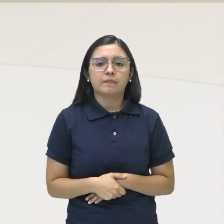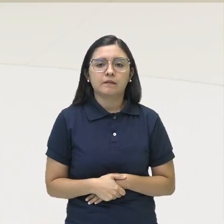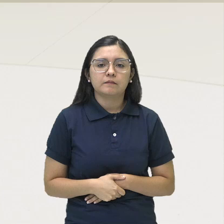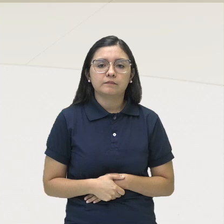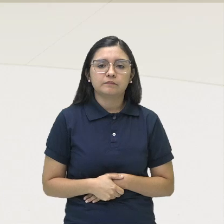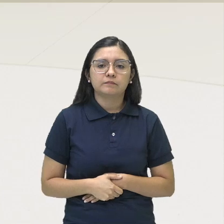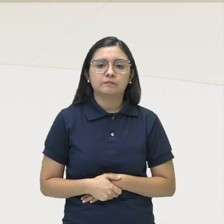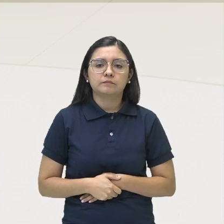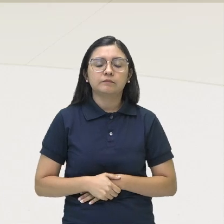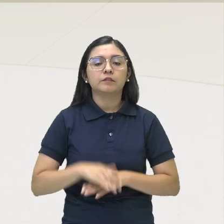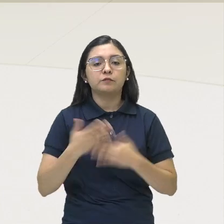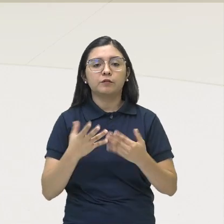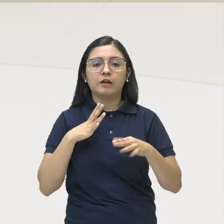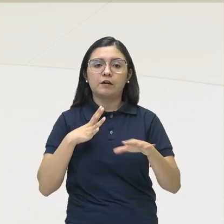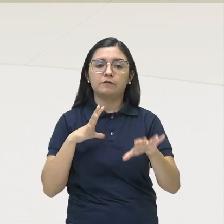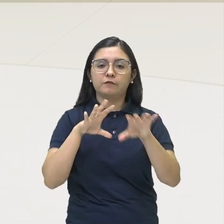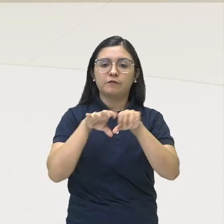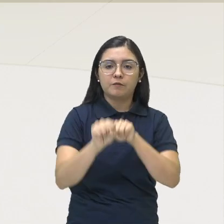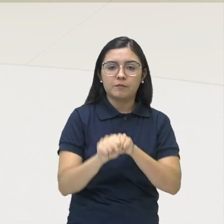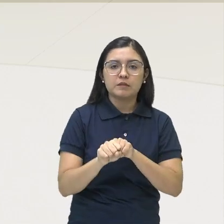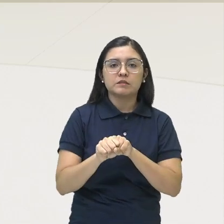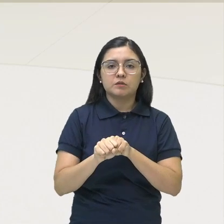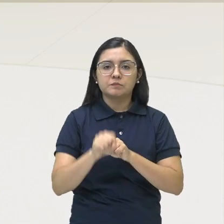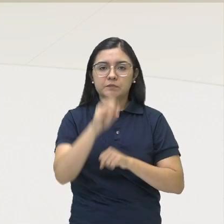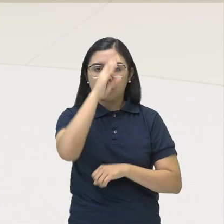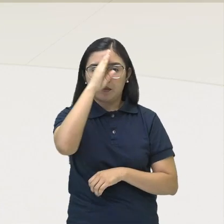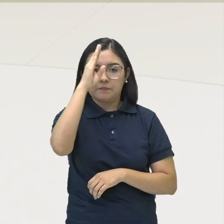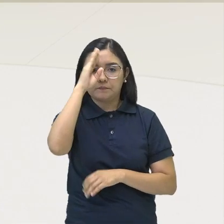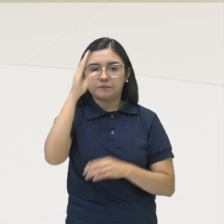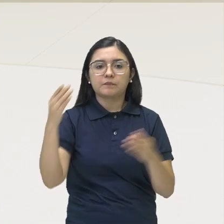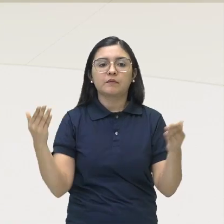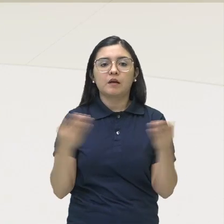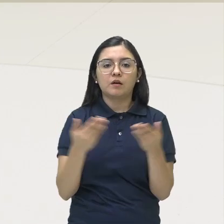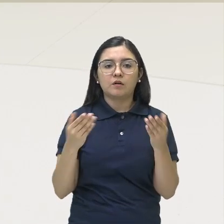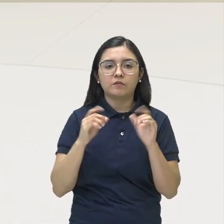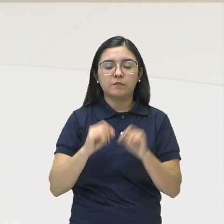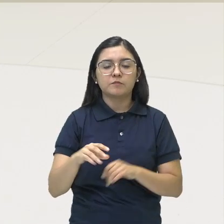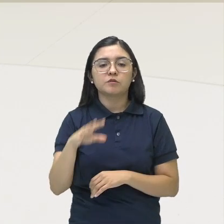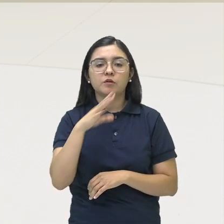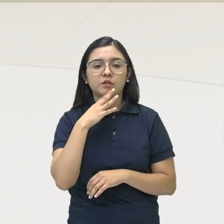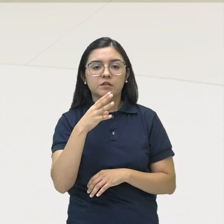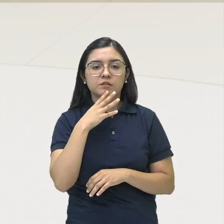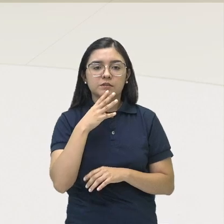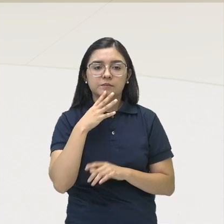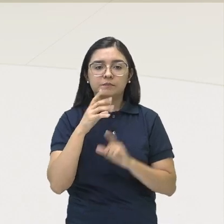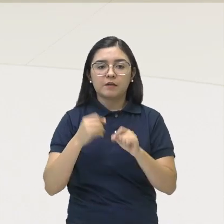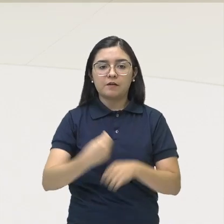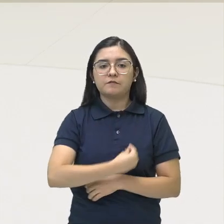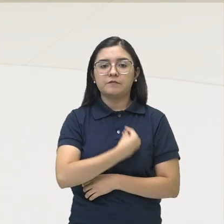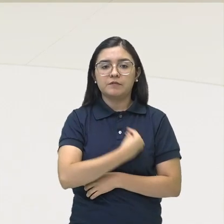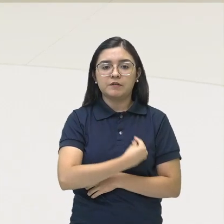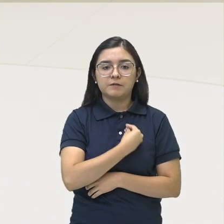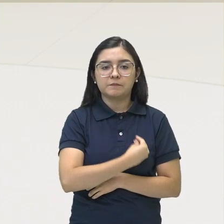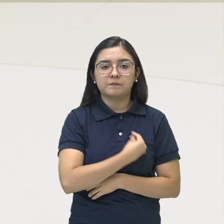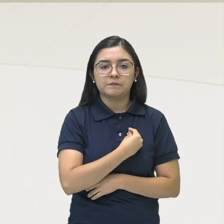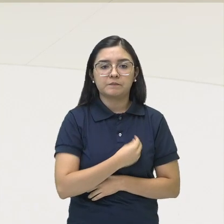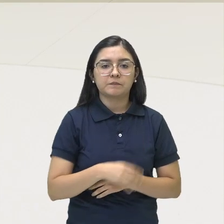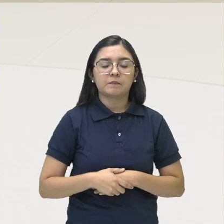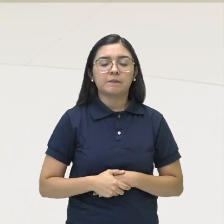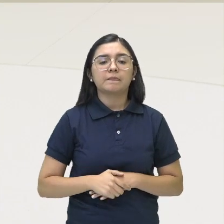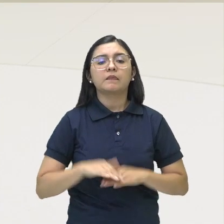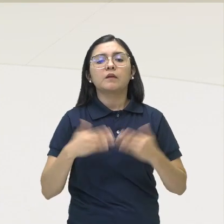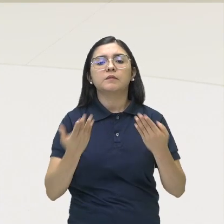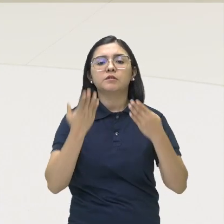foi aí a sua formação acadêmica, né? Bora conhecer um pouquinho mais da Marie. Isso, agora a gente vai falar um pouquinho